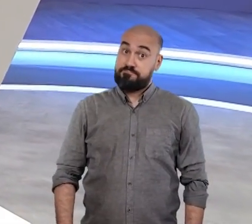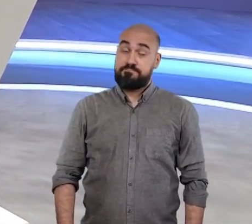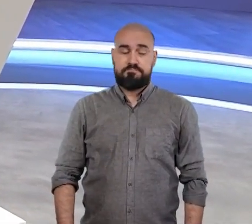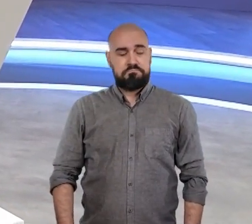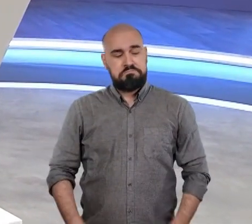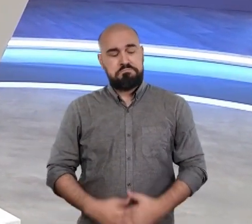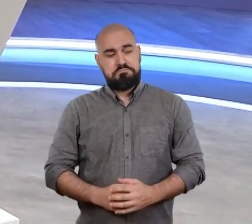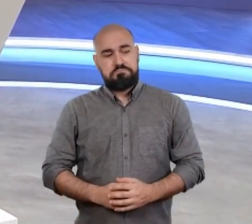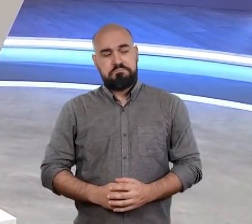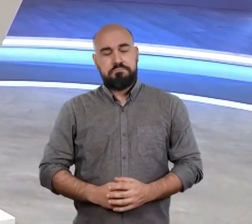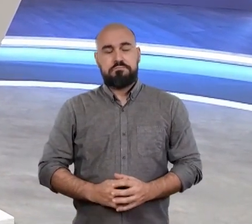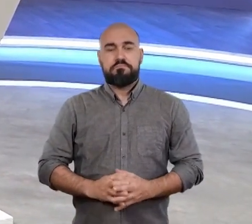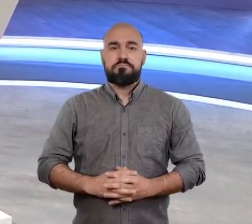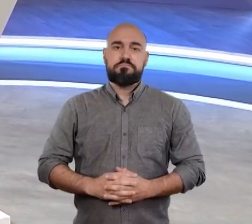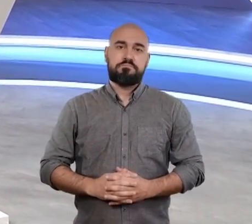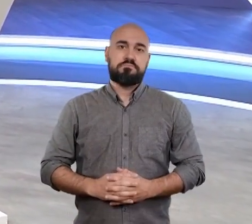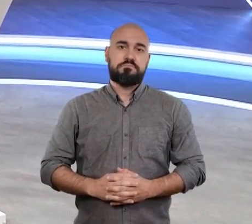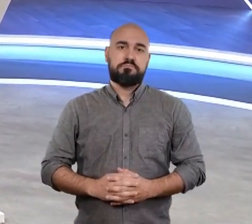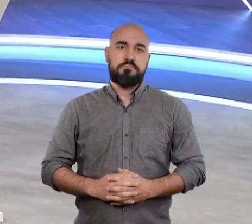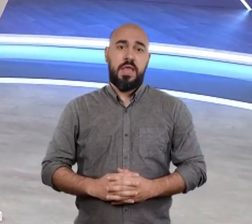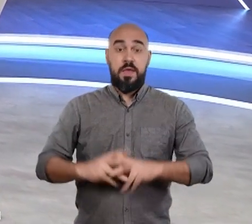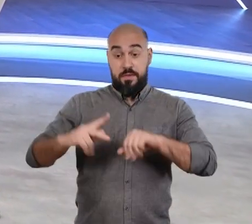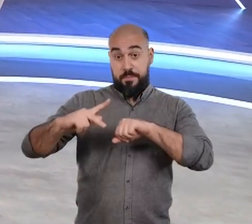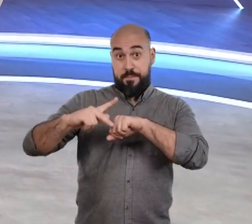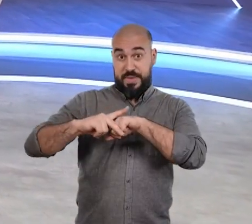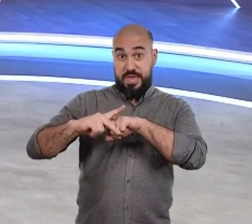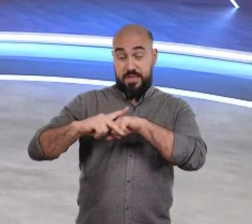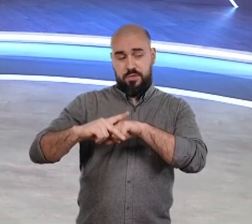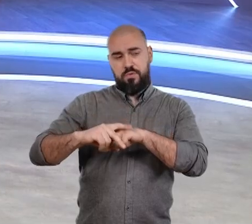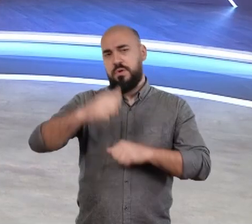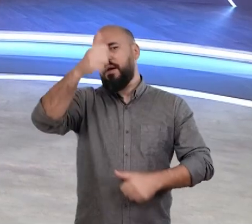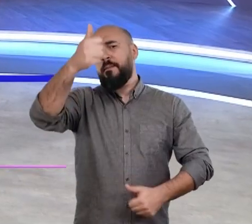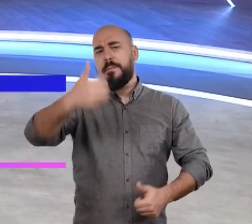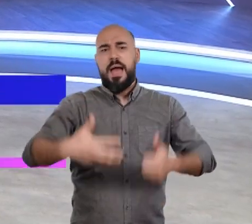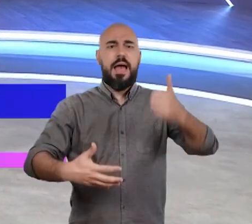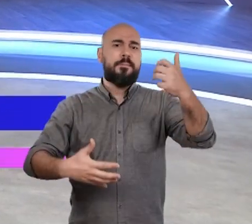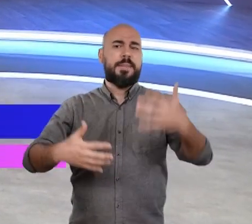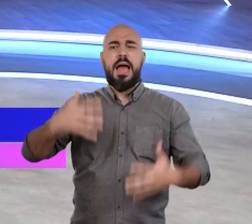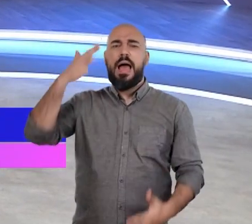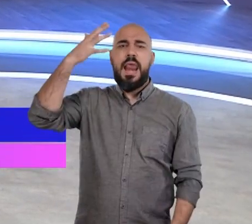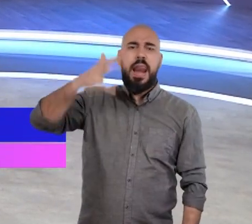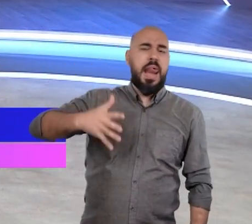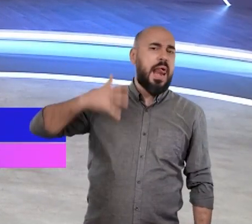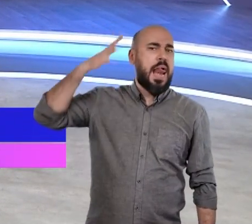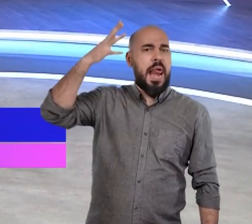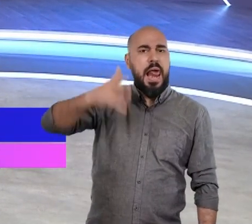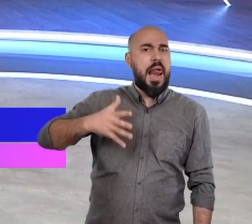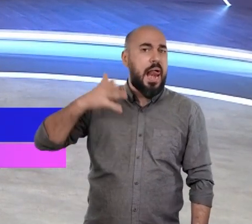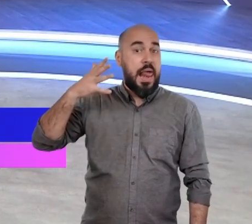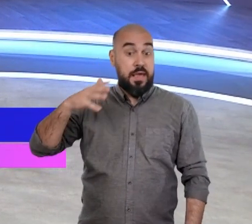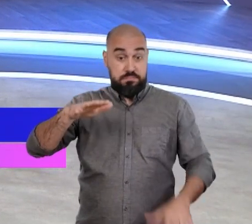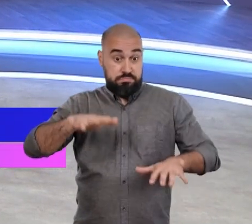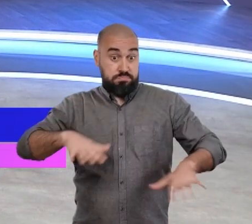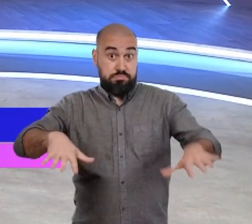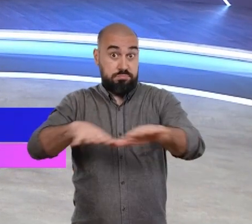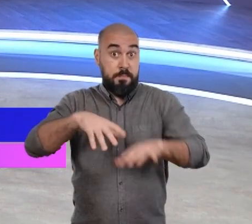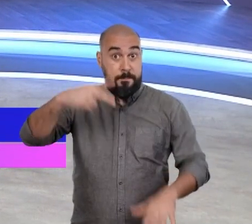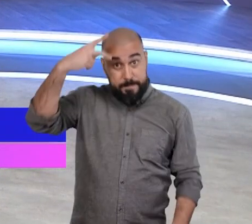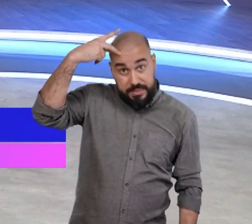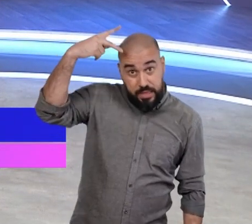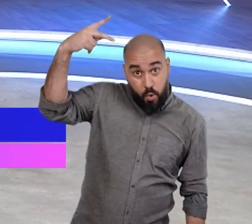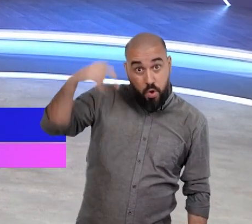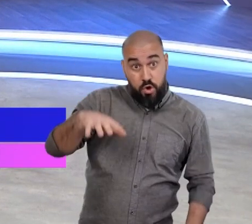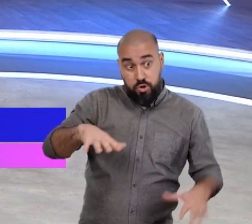sermão do Pentecostes, houve uma conversão em massa. 3.000 pessoas naquele dia